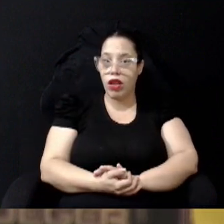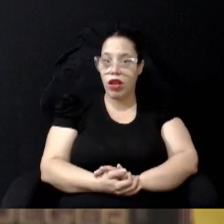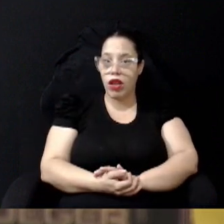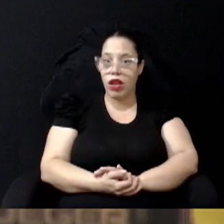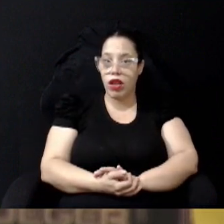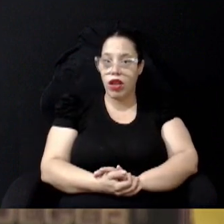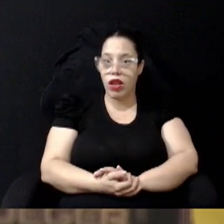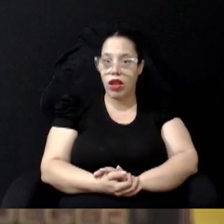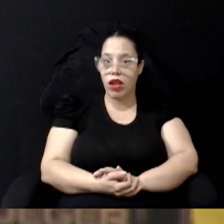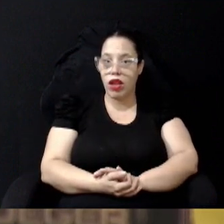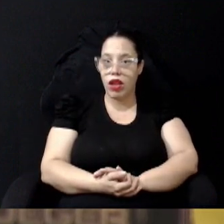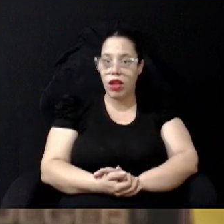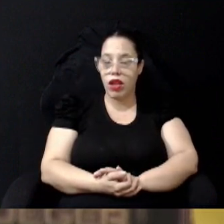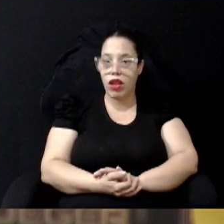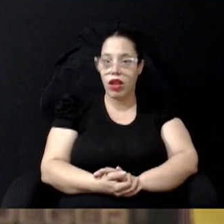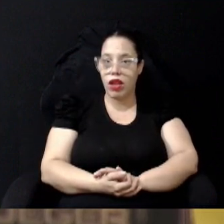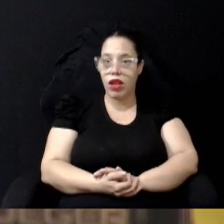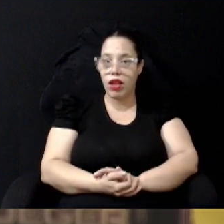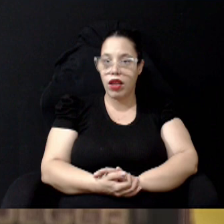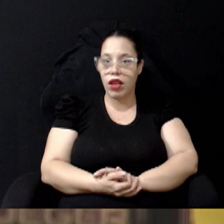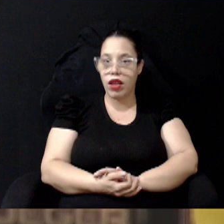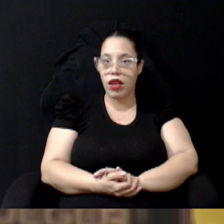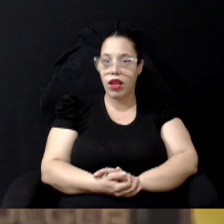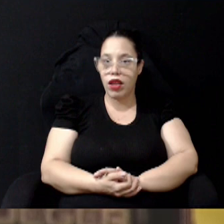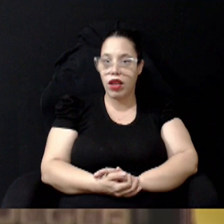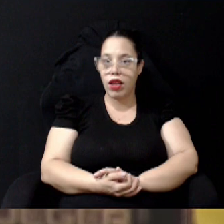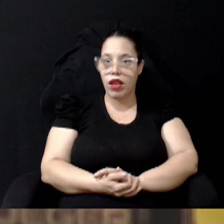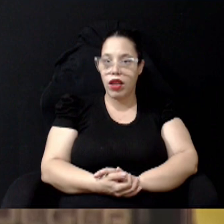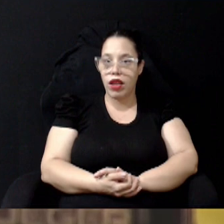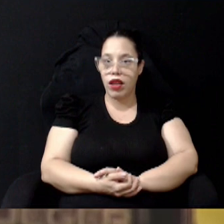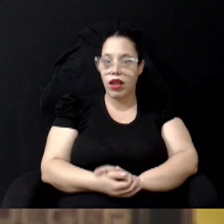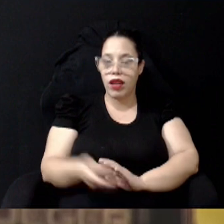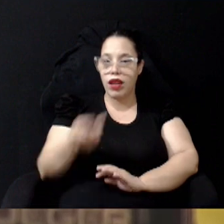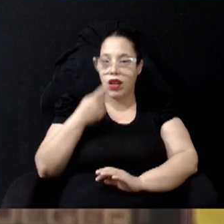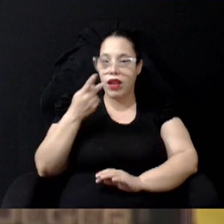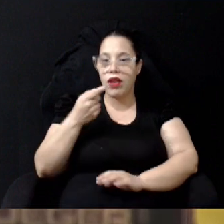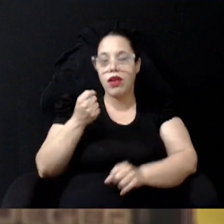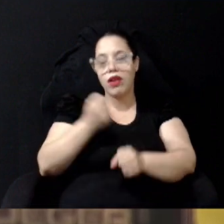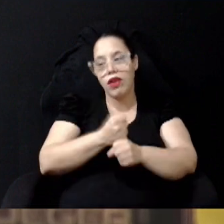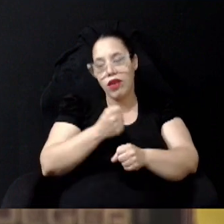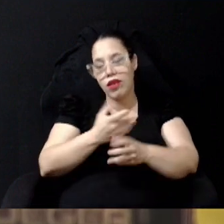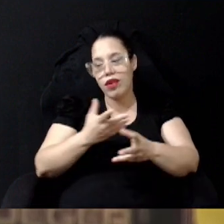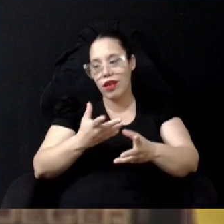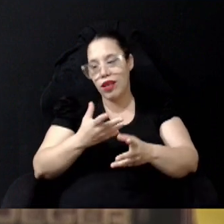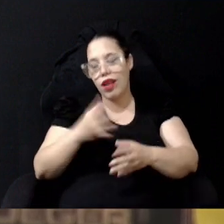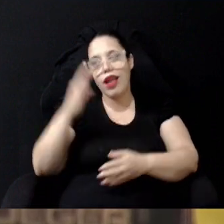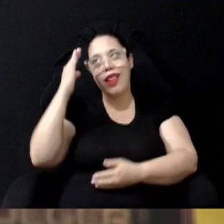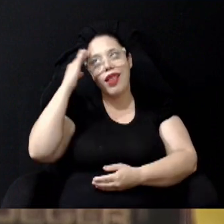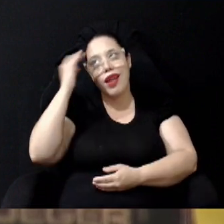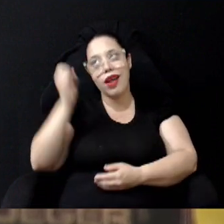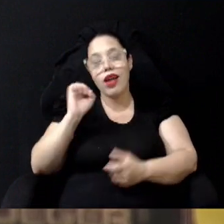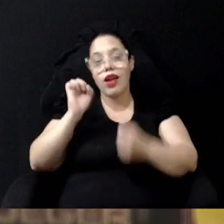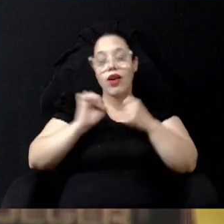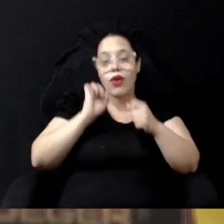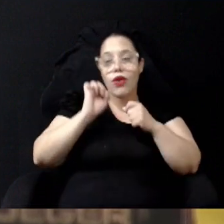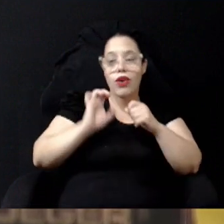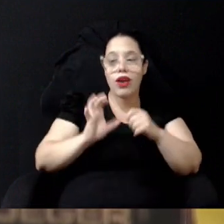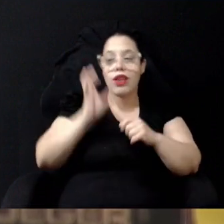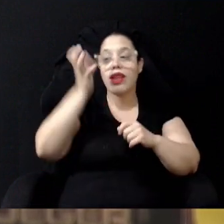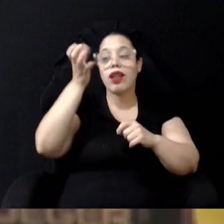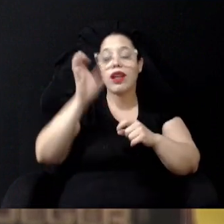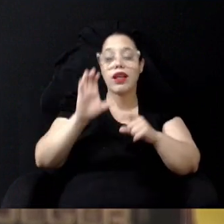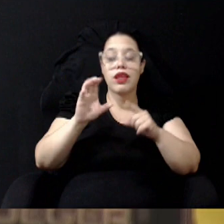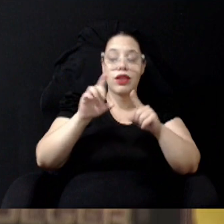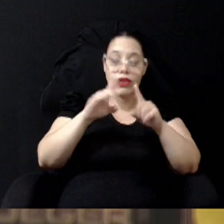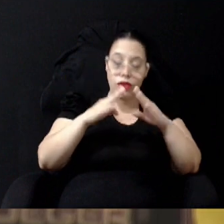10 volumes." E eu li aquilo ali, olha, durante alguns meses, até saber o que aconteceu com a catedral.